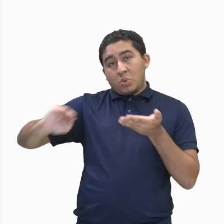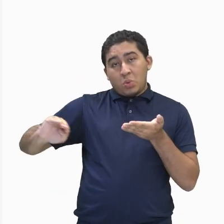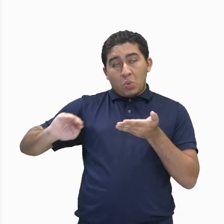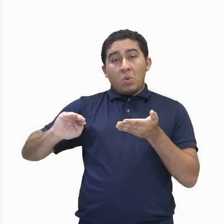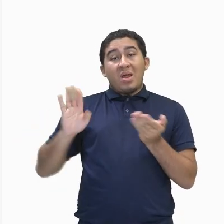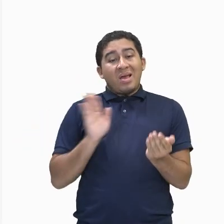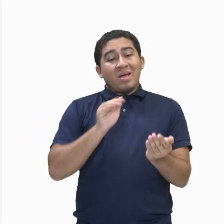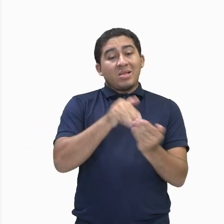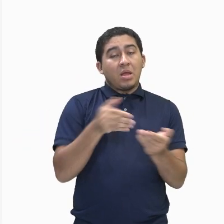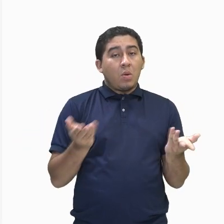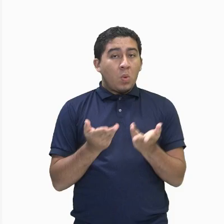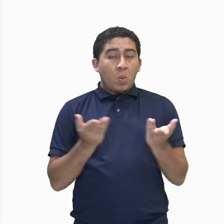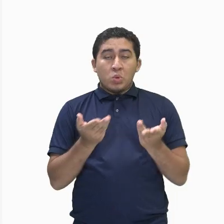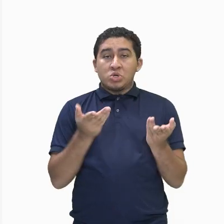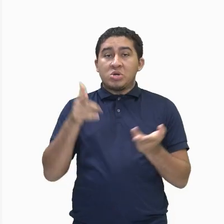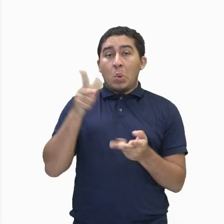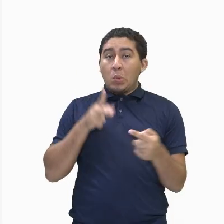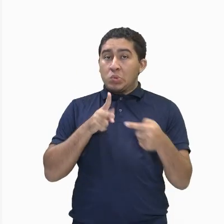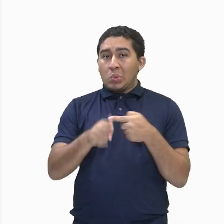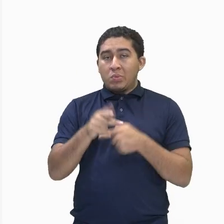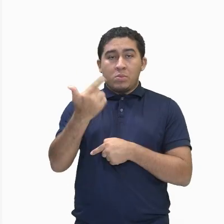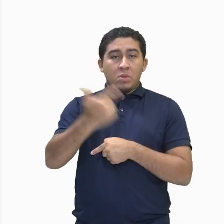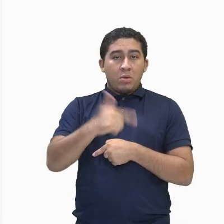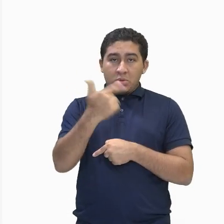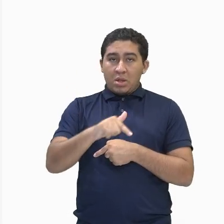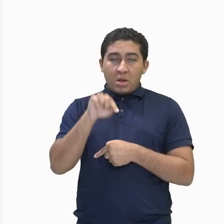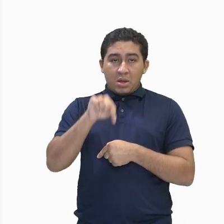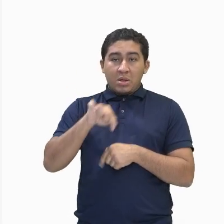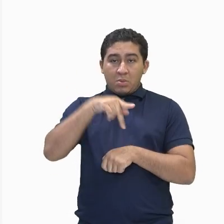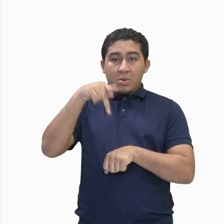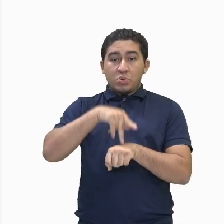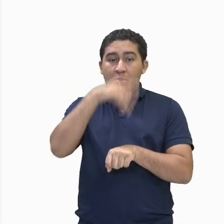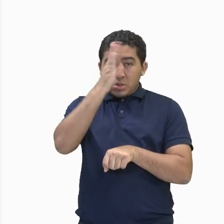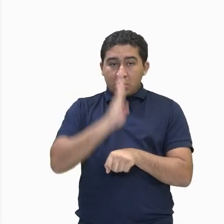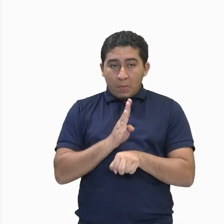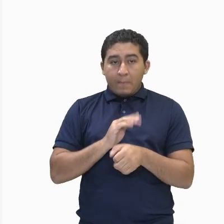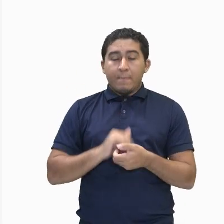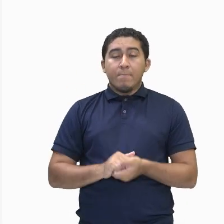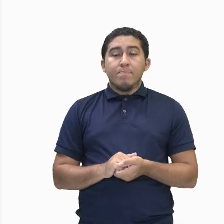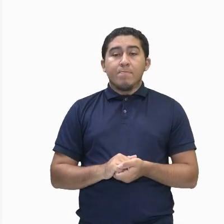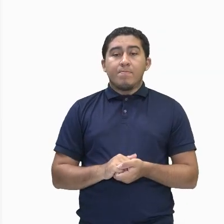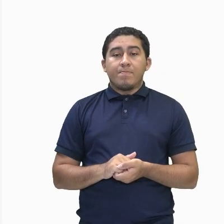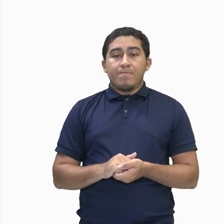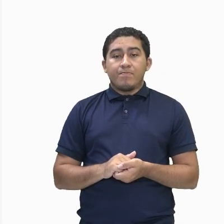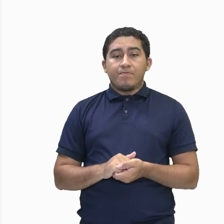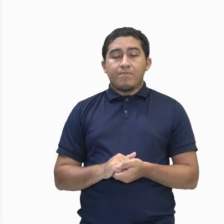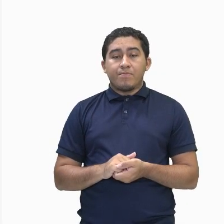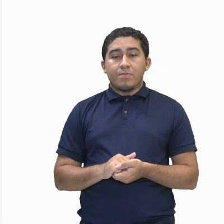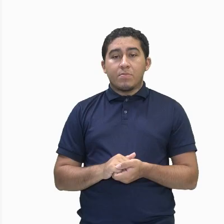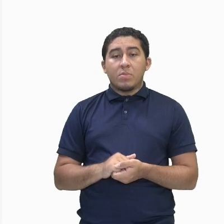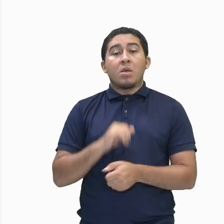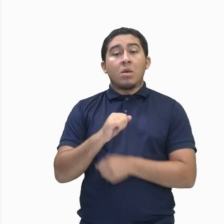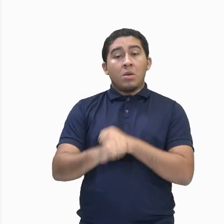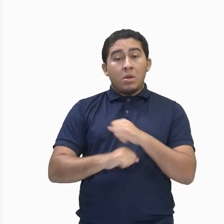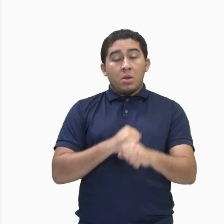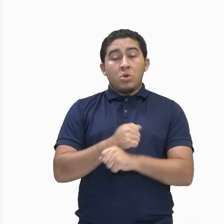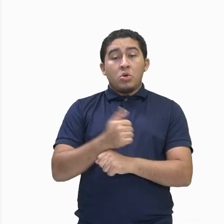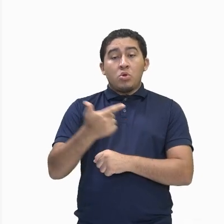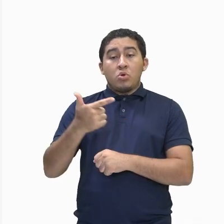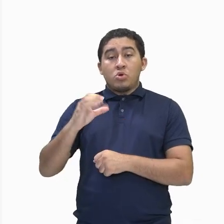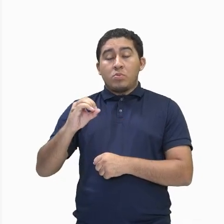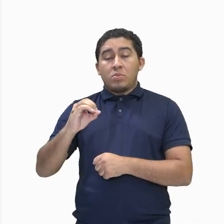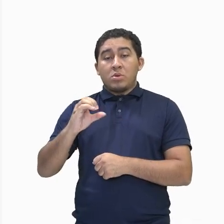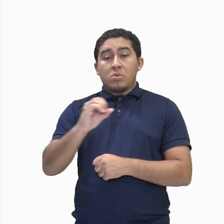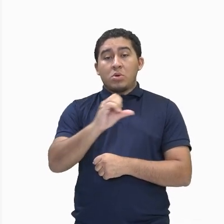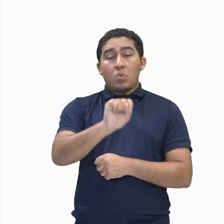continua suspenso aí no Brasil. Aí nós temos os fusos horários, olha, no ano de 2008 até 2013,